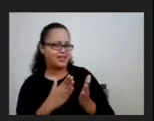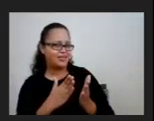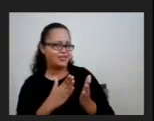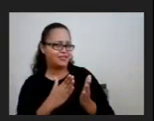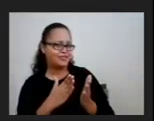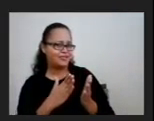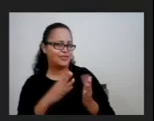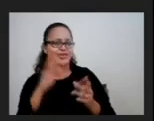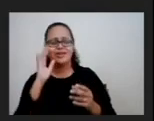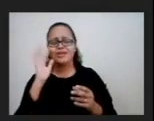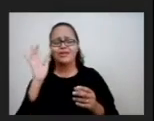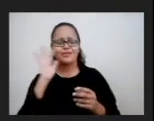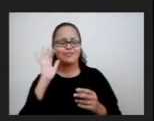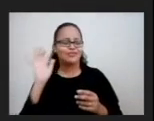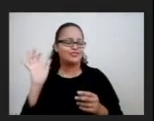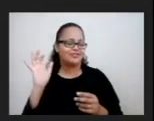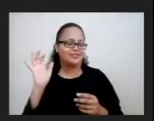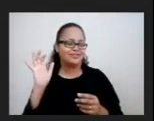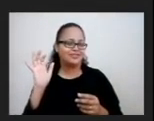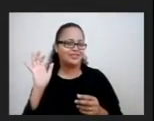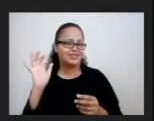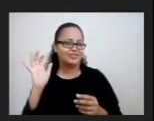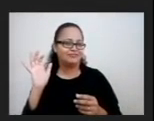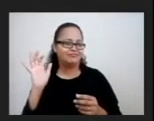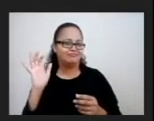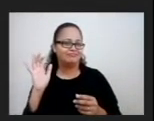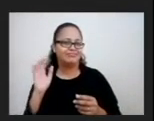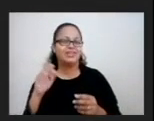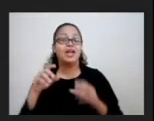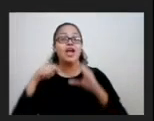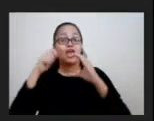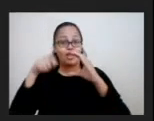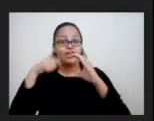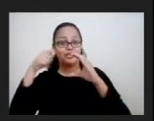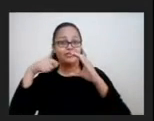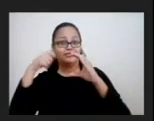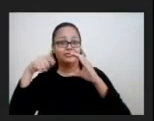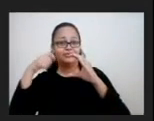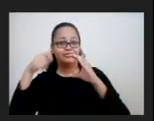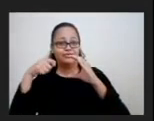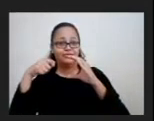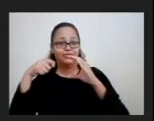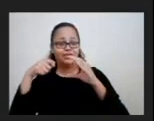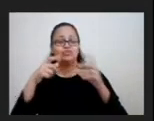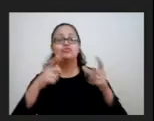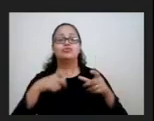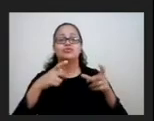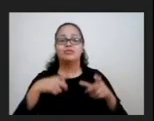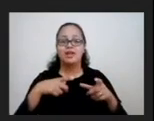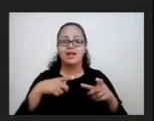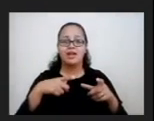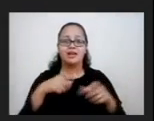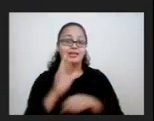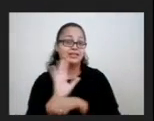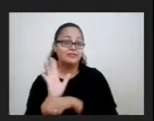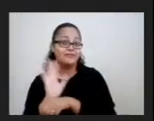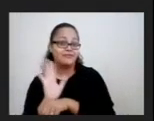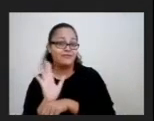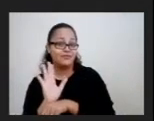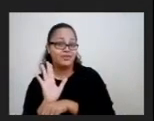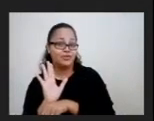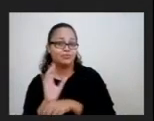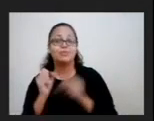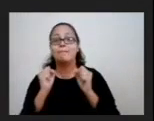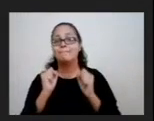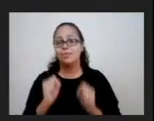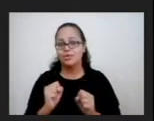sua imaginação, ir para onde você quiser. Então, além de assistir vídeos sobre determinados lugares, ver filmes, nós também podemos viajar por